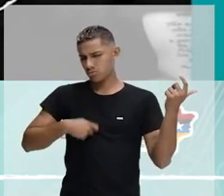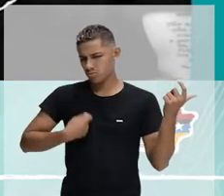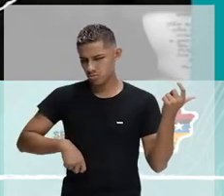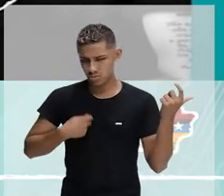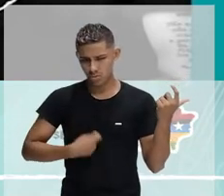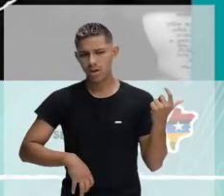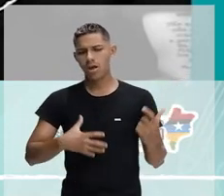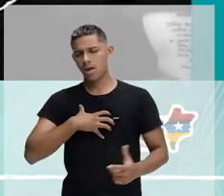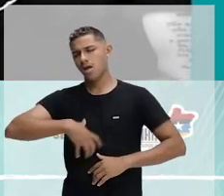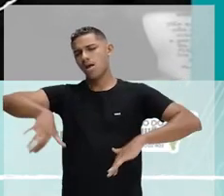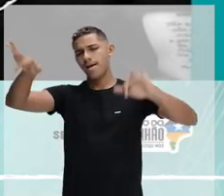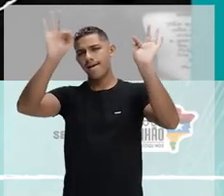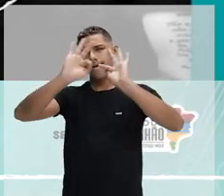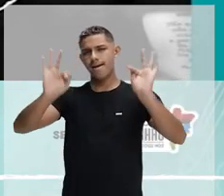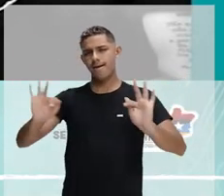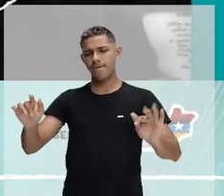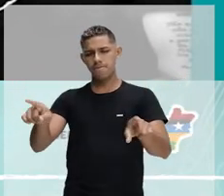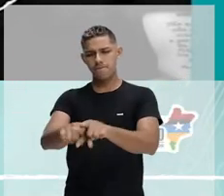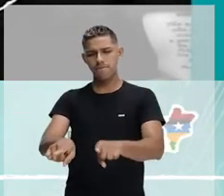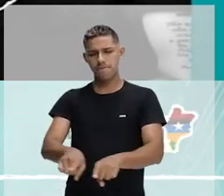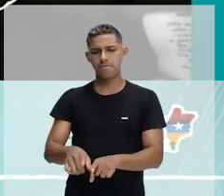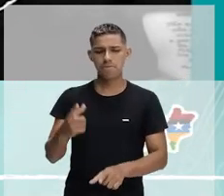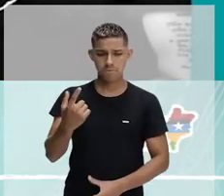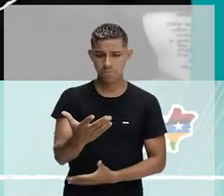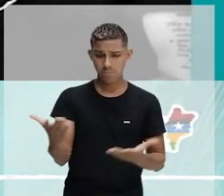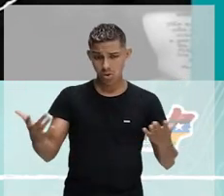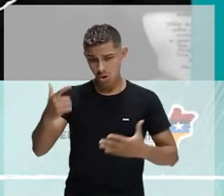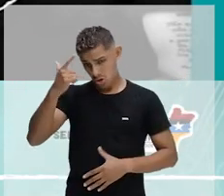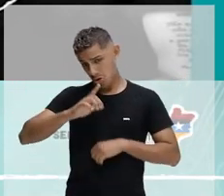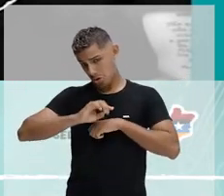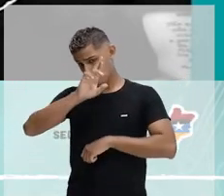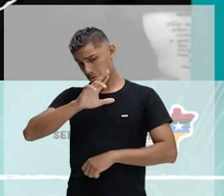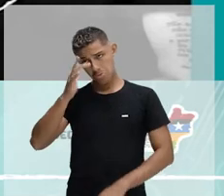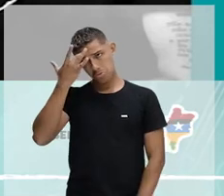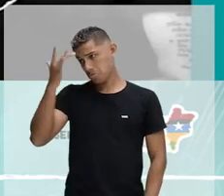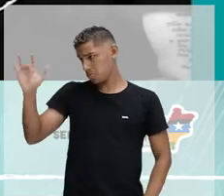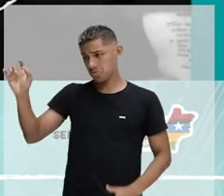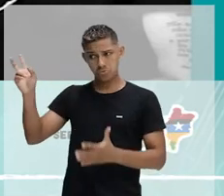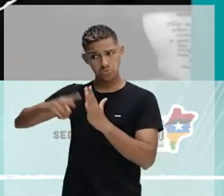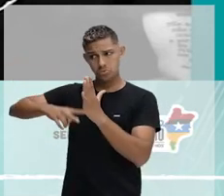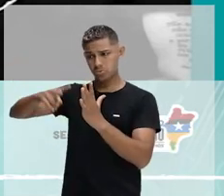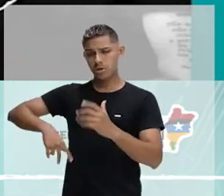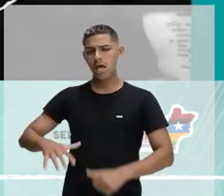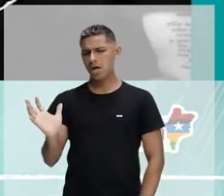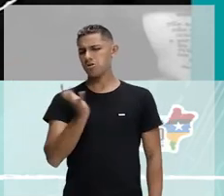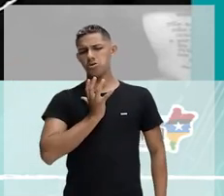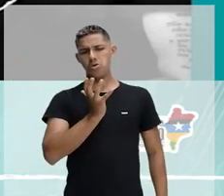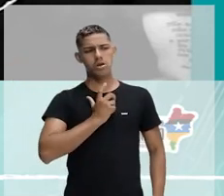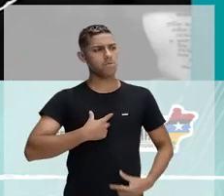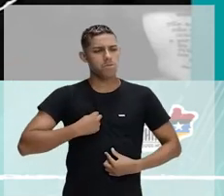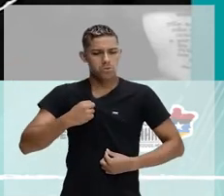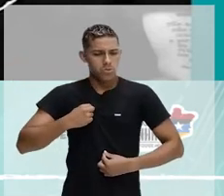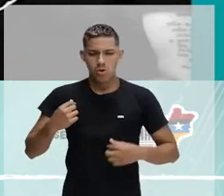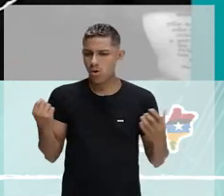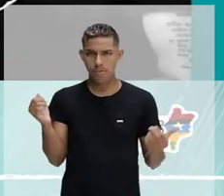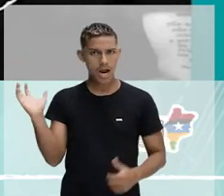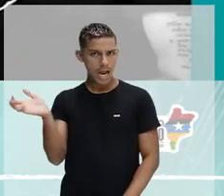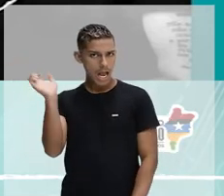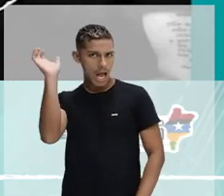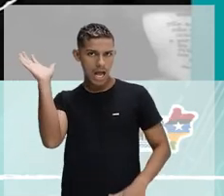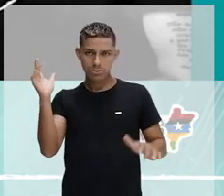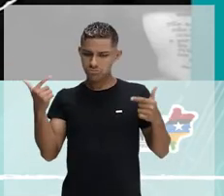Sou alegria ao chover. Sou doutor sem saber ler. Sou rico sem ser granfino. Quanto mais sou